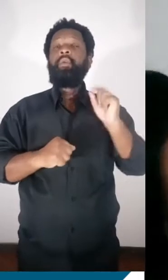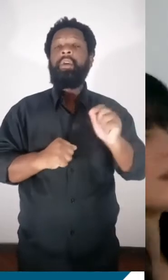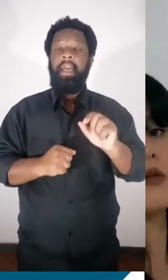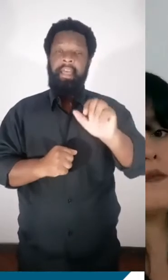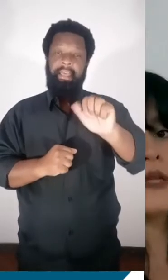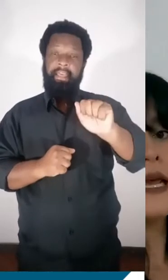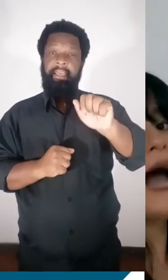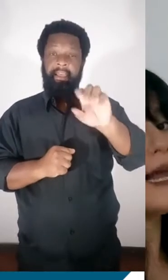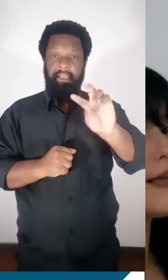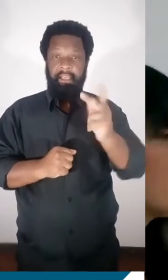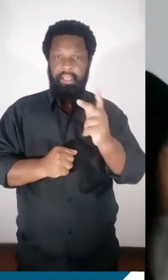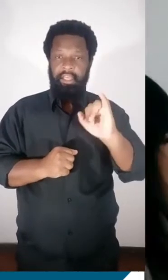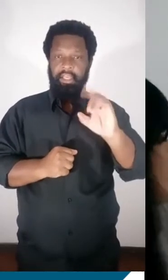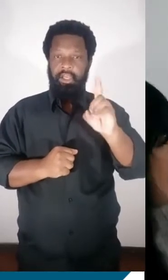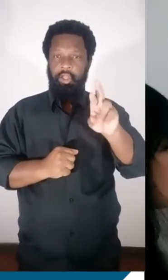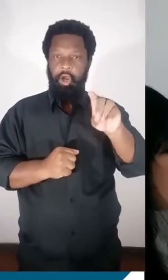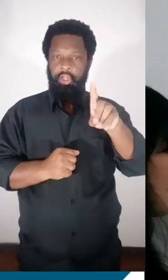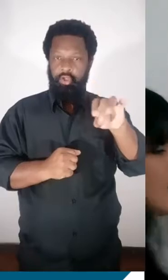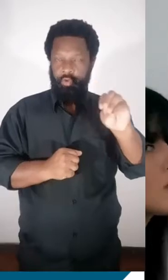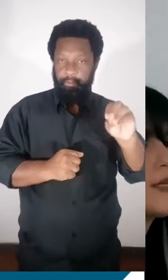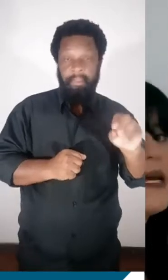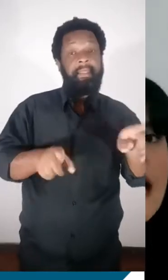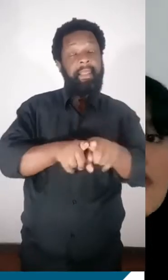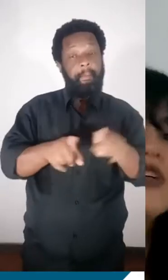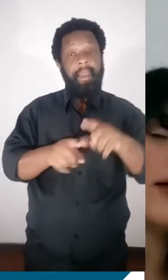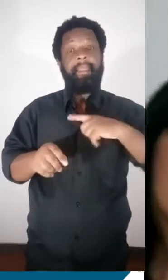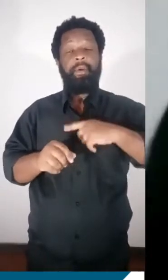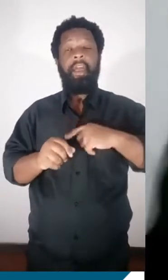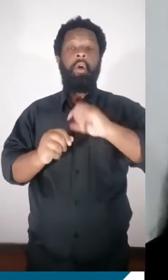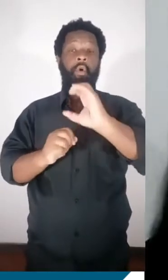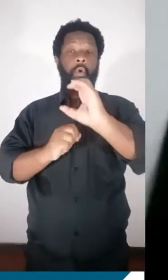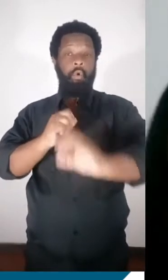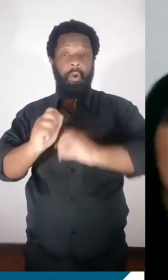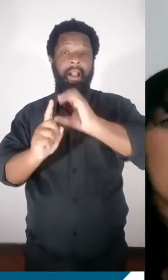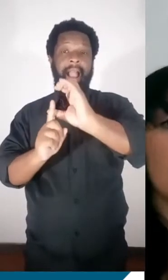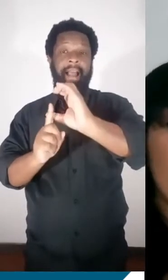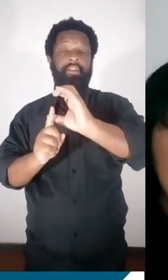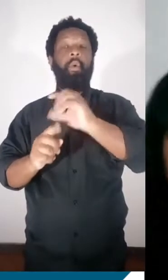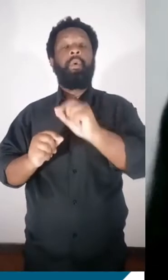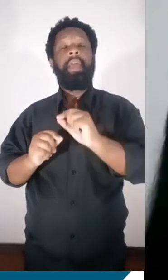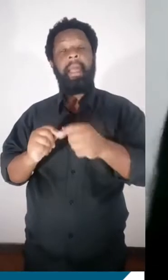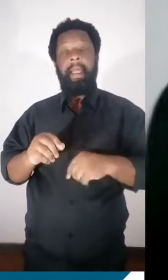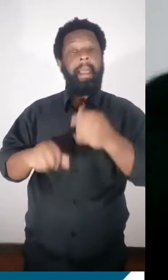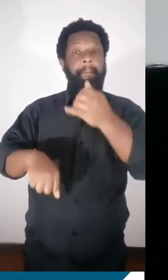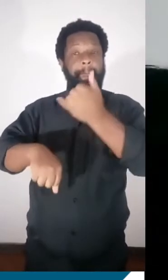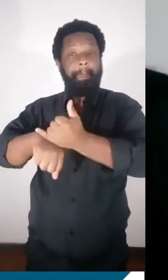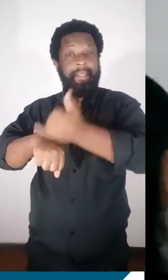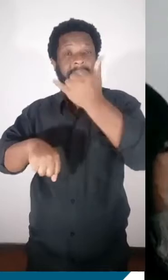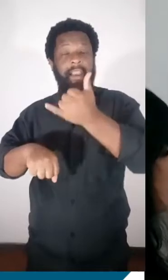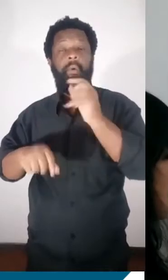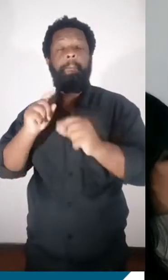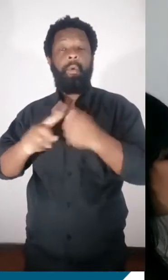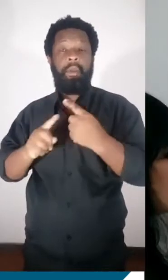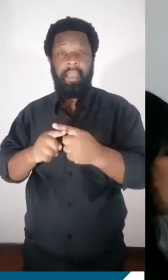o hidróxido. Além dele, nós também temos um cátion. Esse cátion geralmente é um cátion metálico, ou seja, um